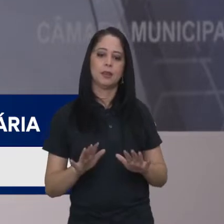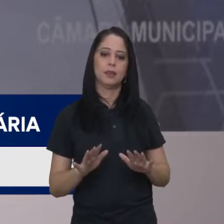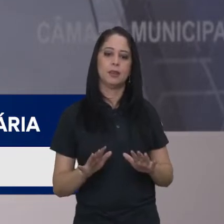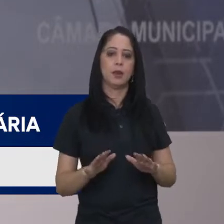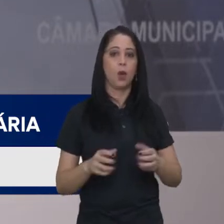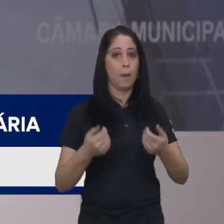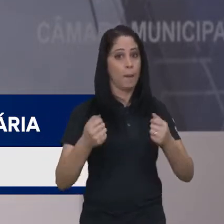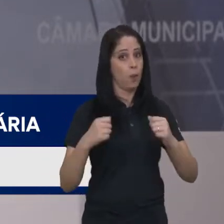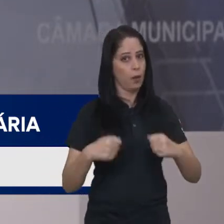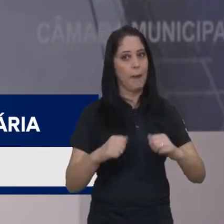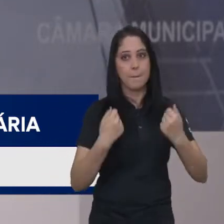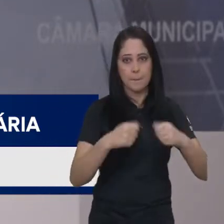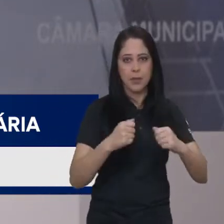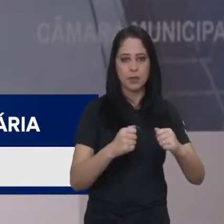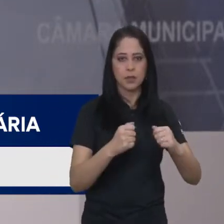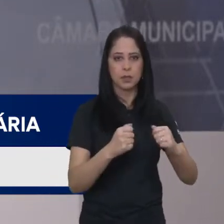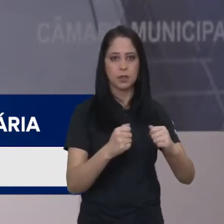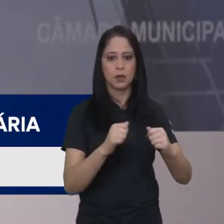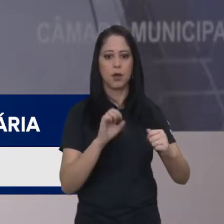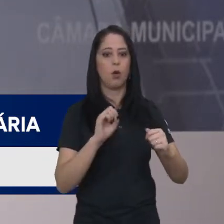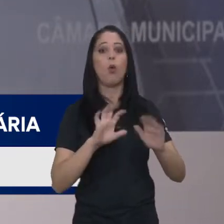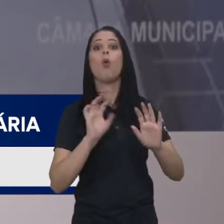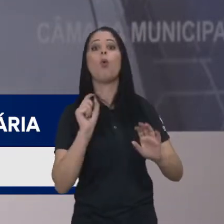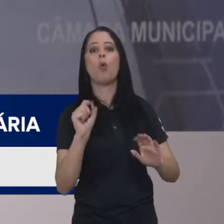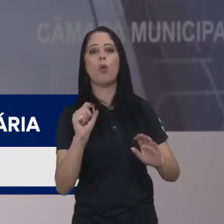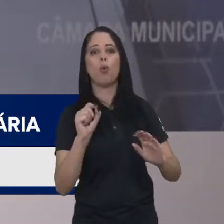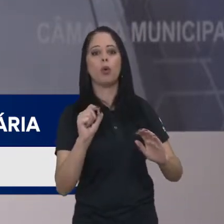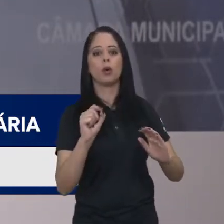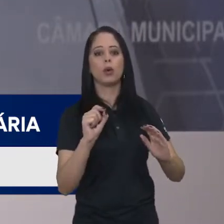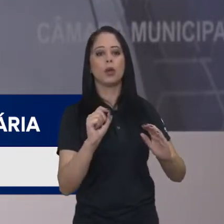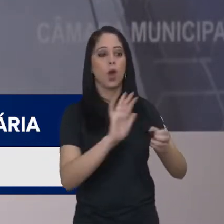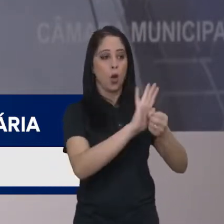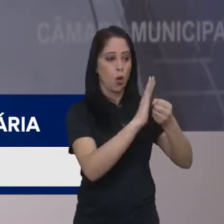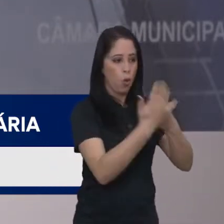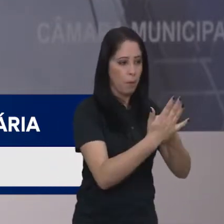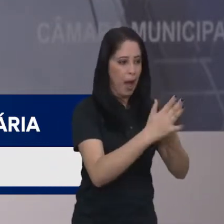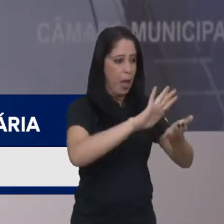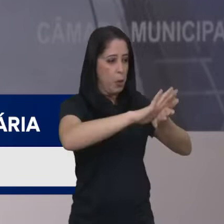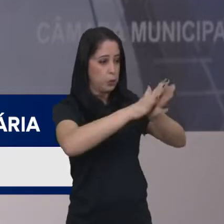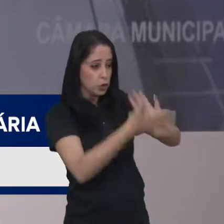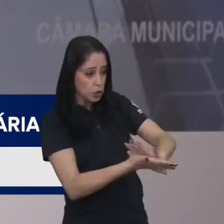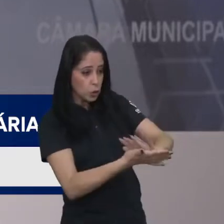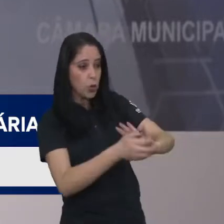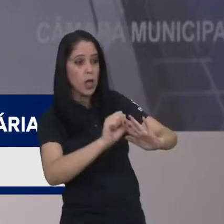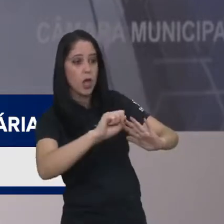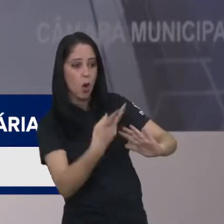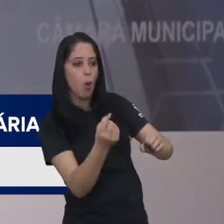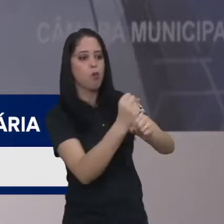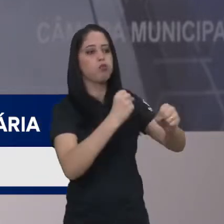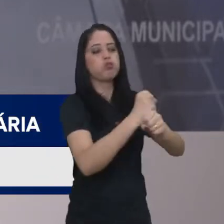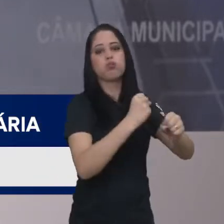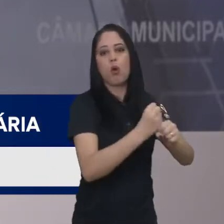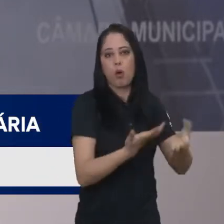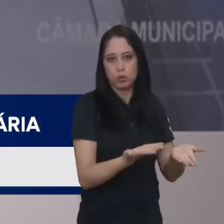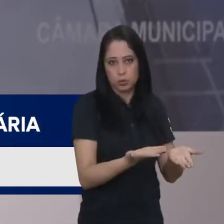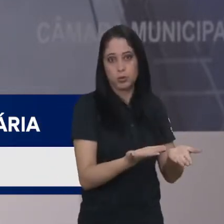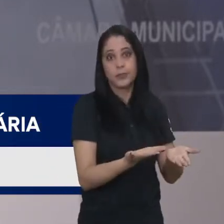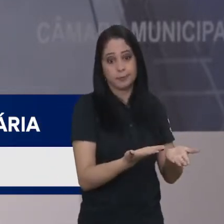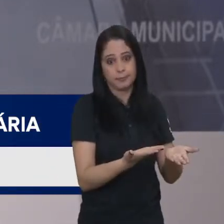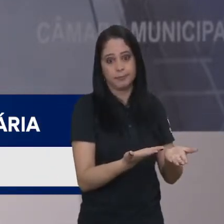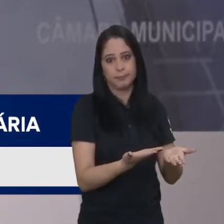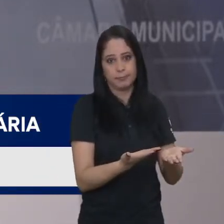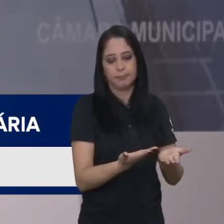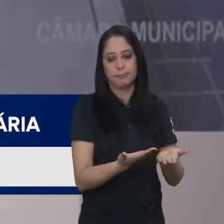Ou você congela para regularizar, ou você congela para destruir o bairro, acabar com o bairro. Tem que dar essa definição. Eu vou congelar porque eu vou desfazer esse bairro.